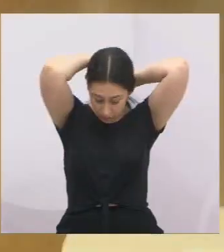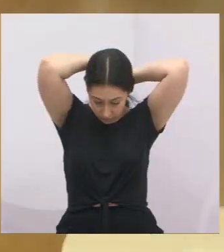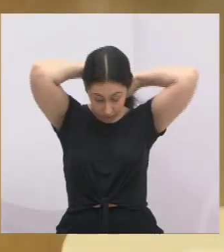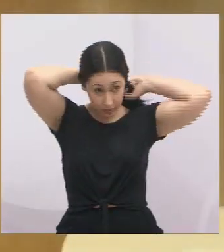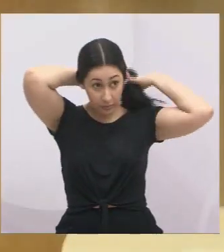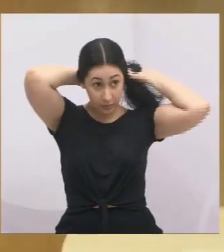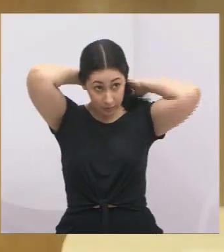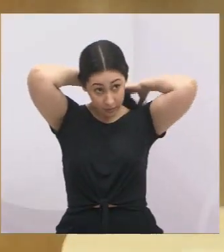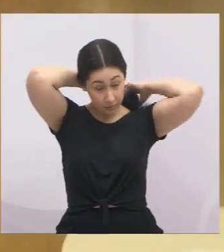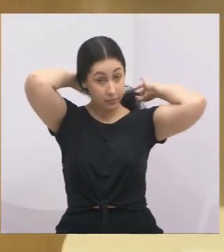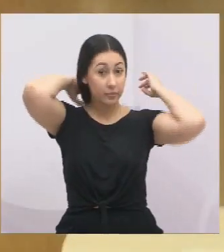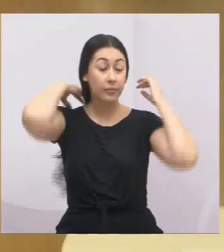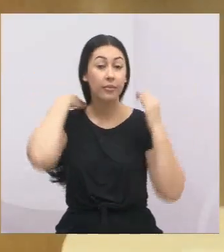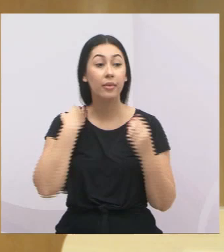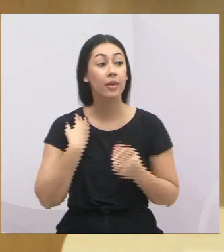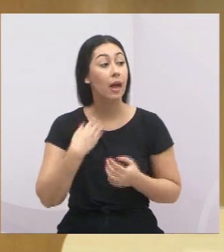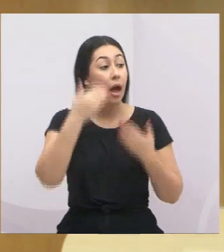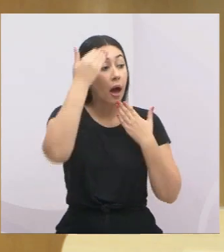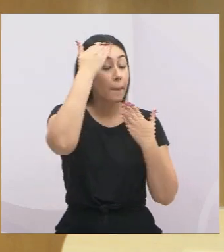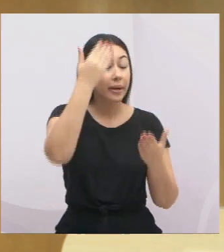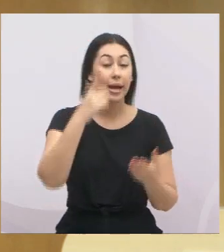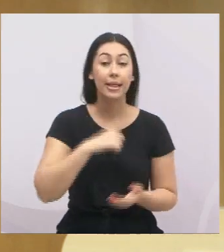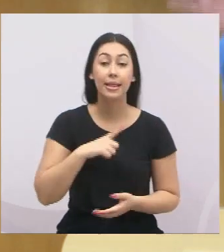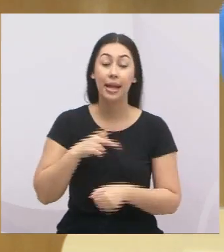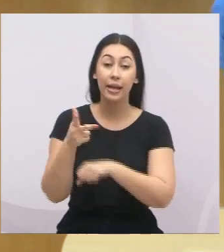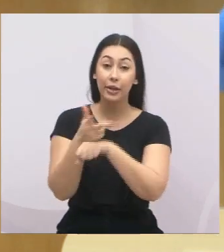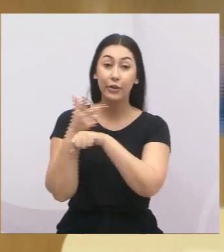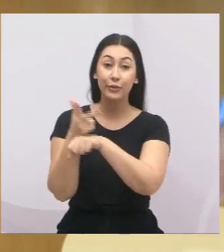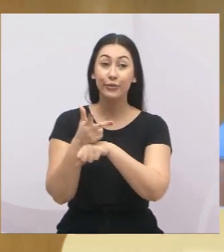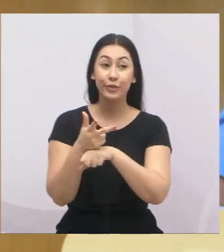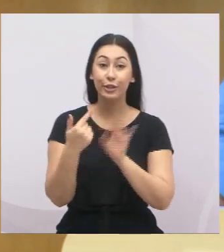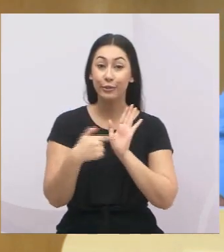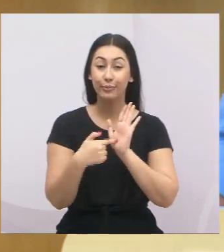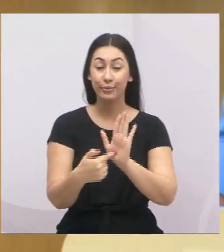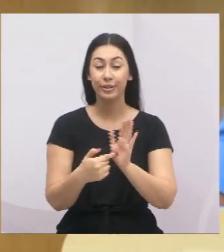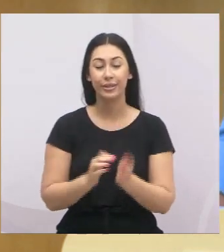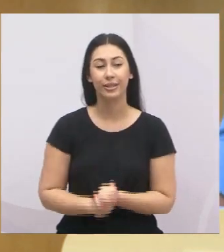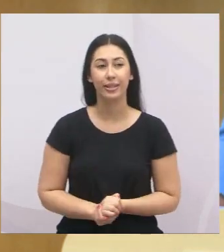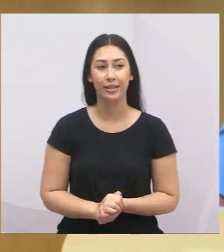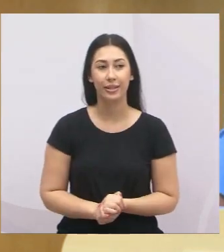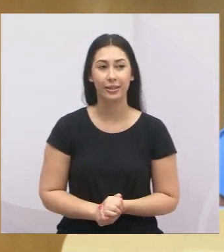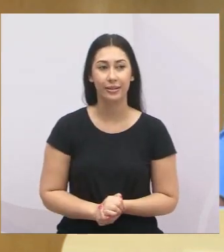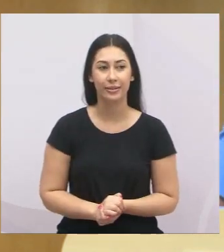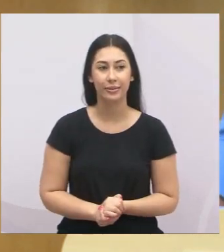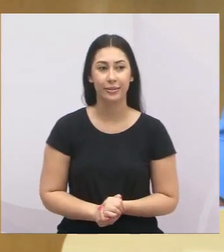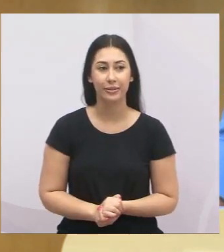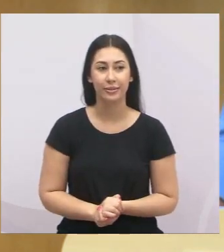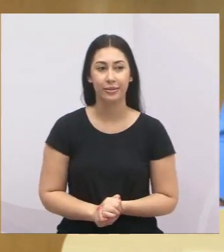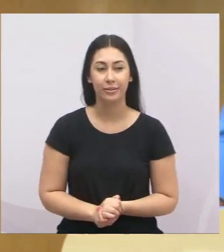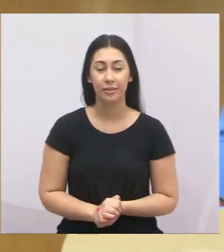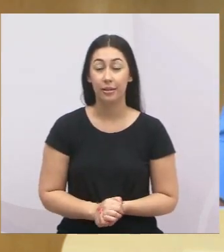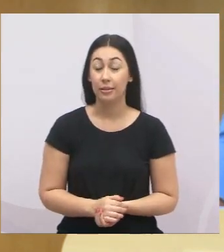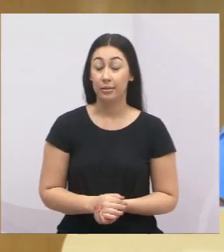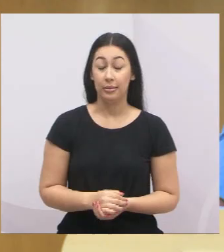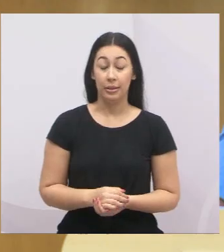Então, tem um vídeo, obrigado, Márcio. Tinha até esquecido das fotos e do vídeo. Pode voltar aí, fazendo um favor? Foi